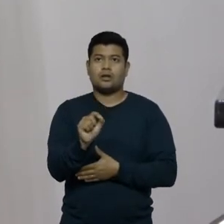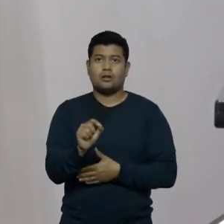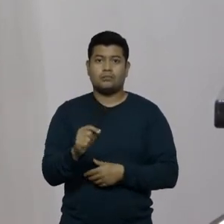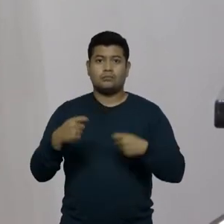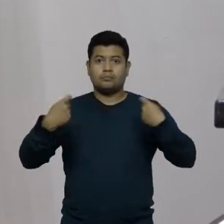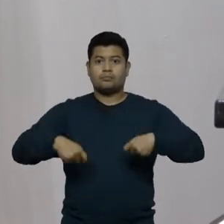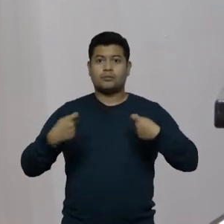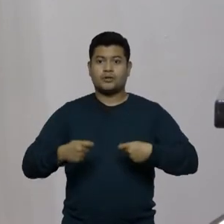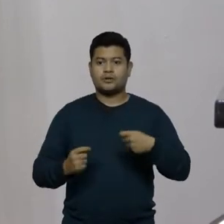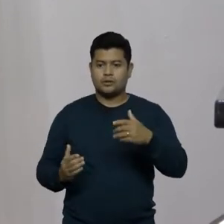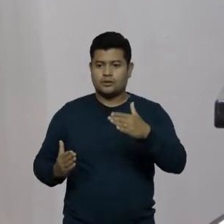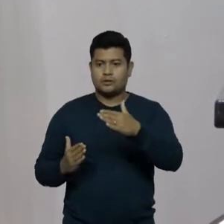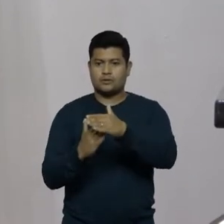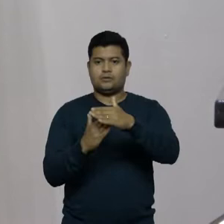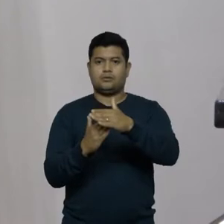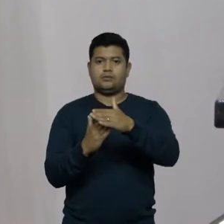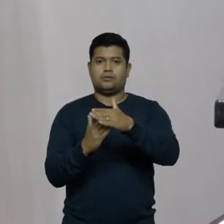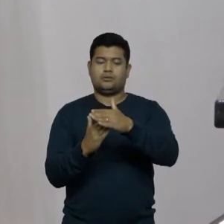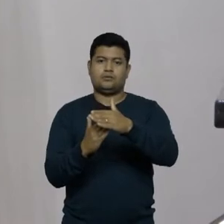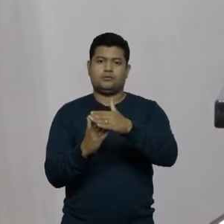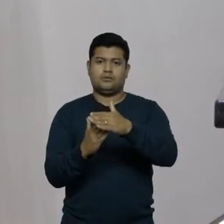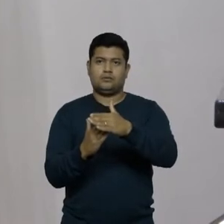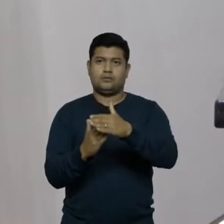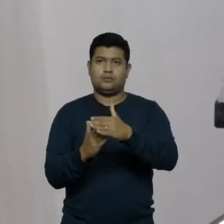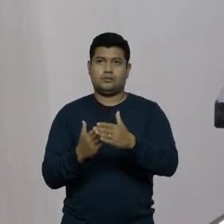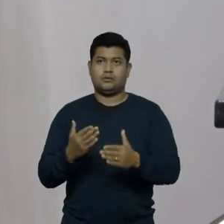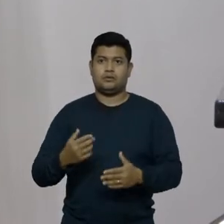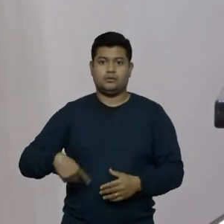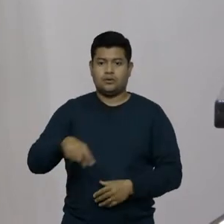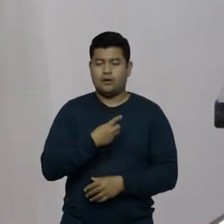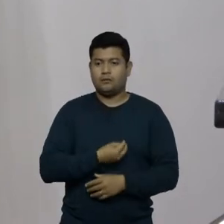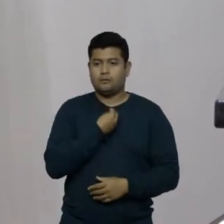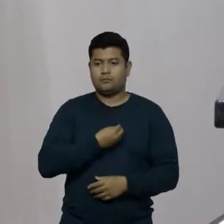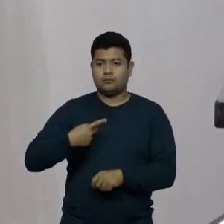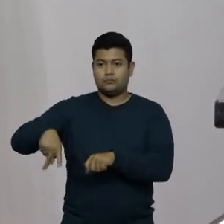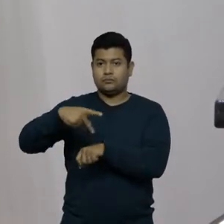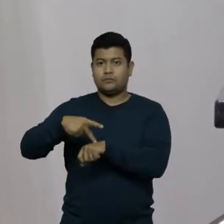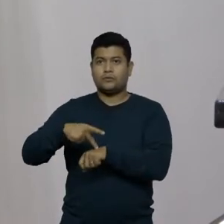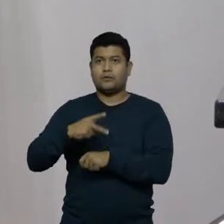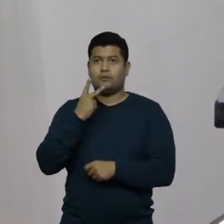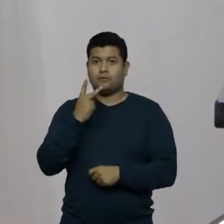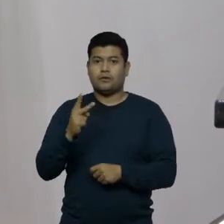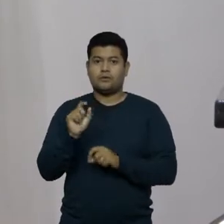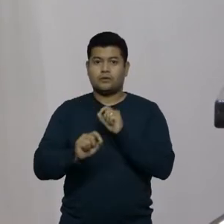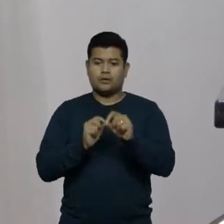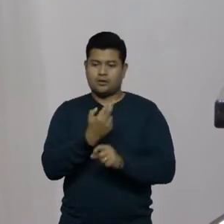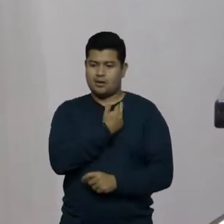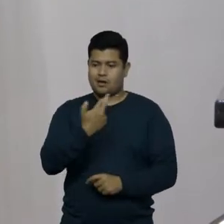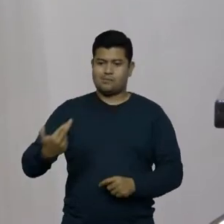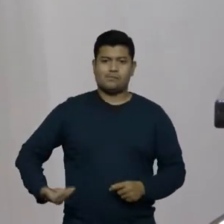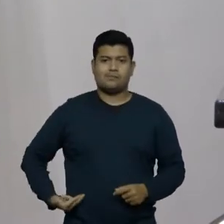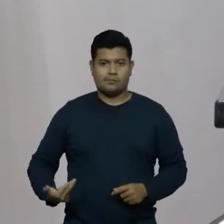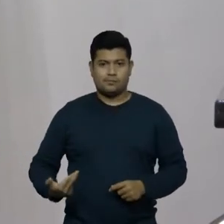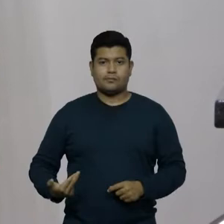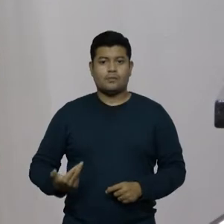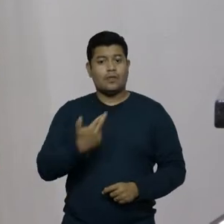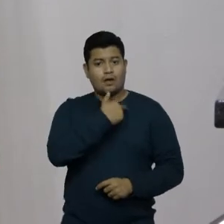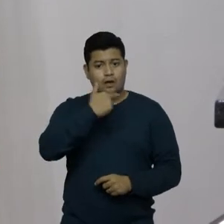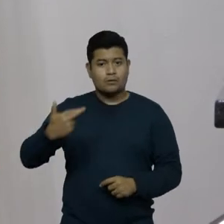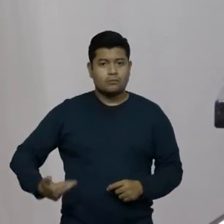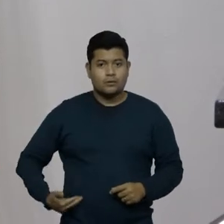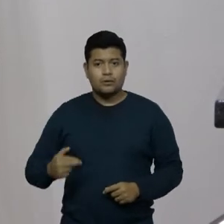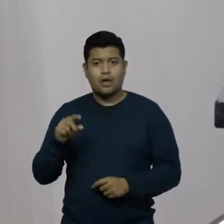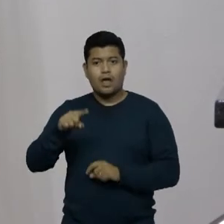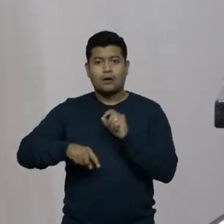que ter limite nós vivemos em um país que se chama República uma república é